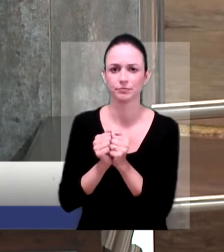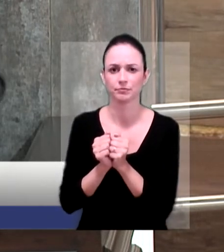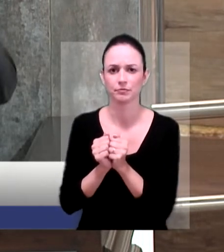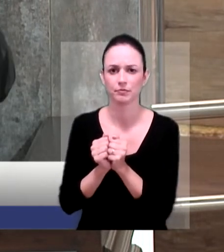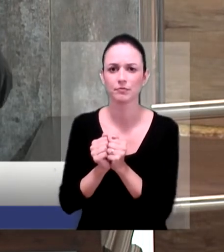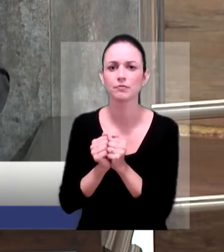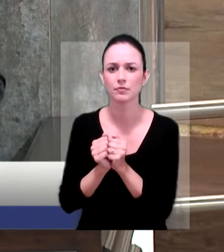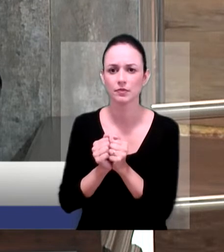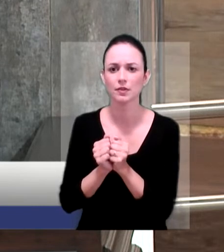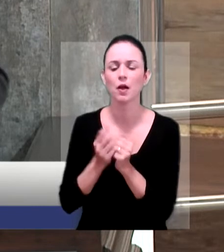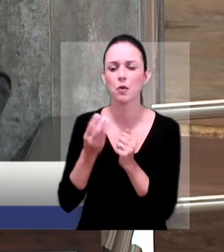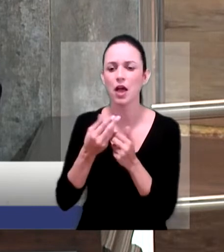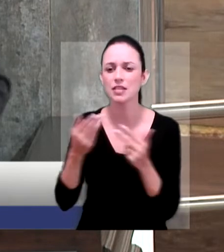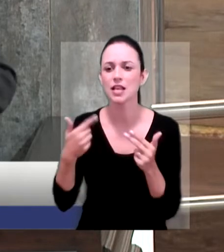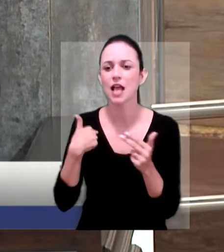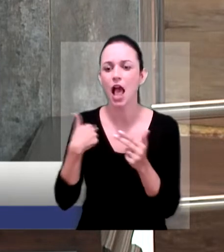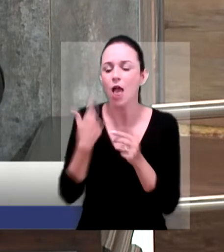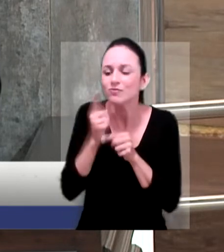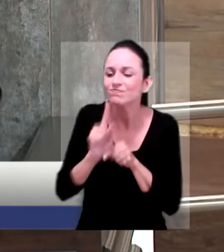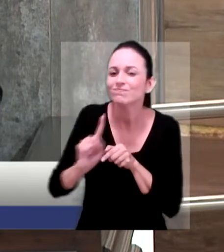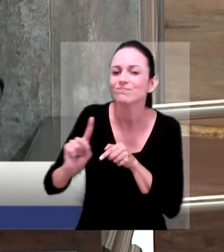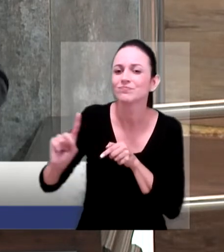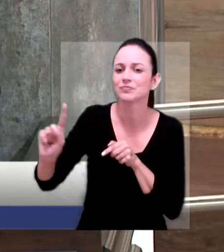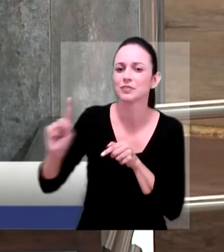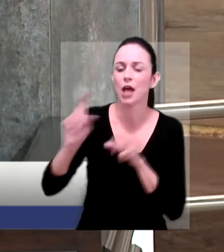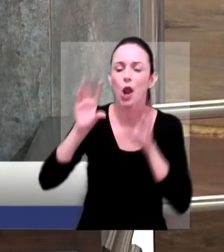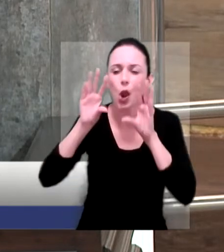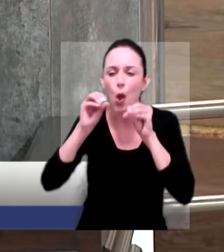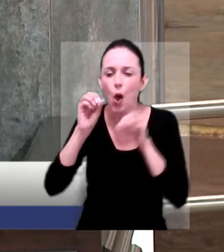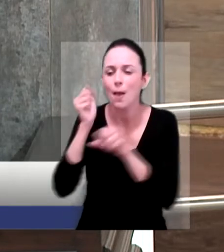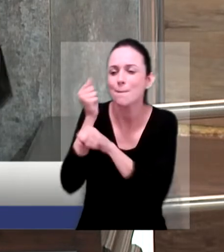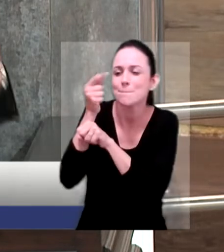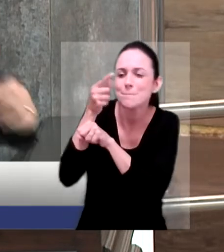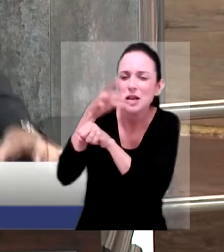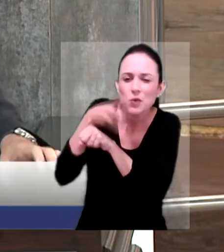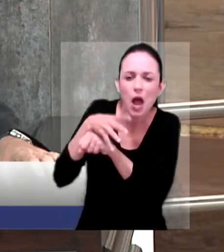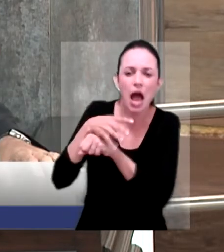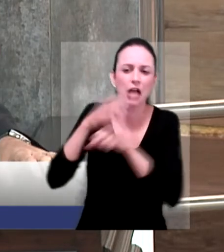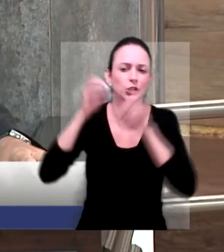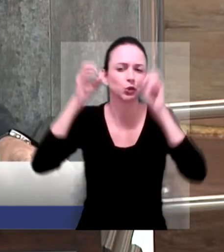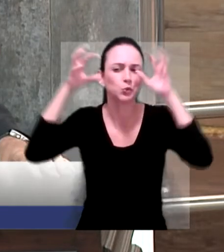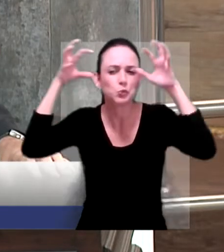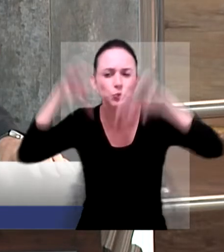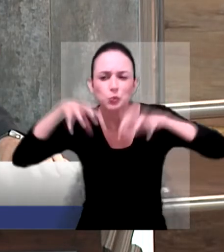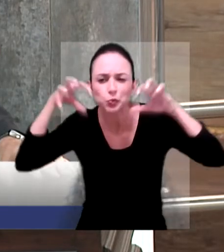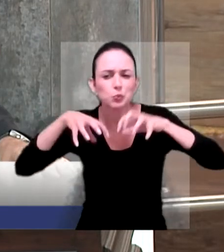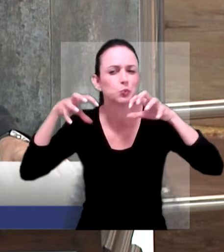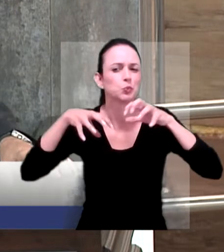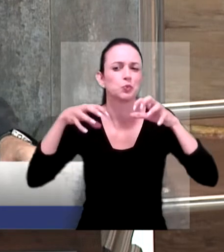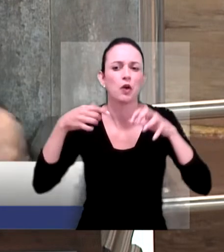presença para que nas noites, madrugadas, chuva, seja quando fosse, eu estaria na rua.